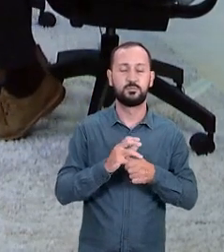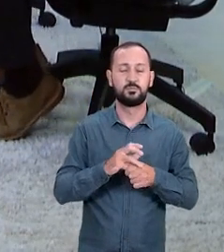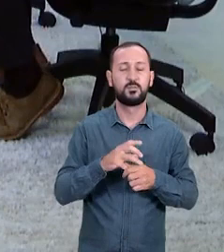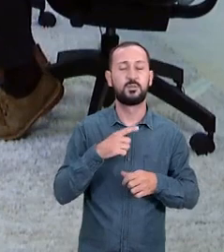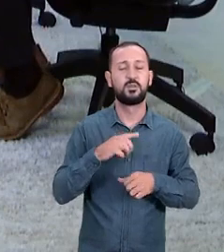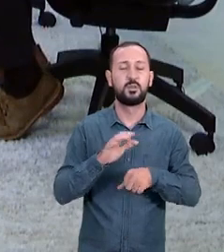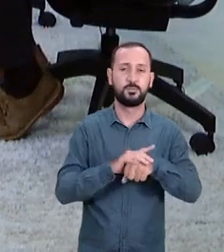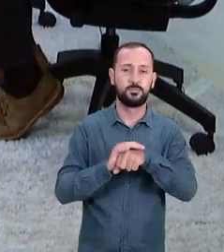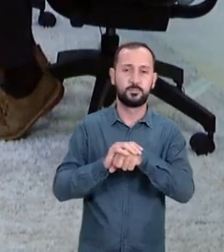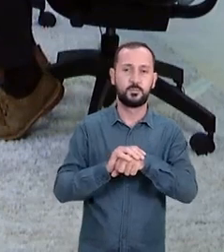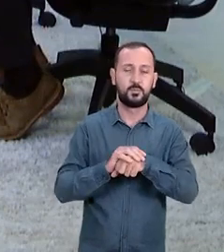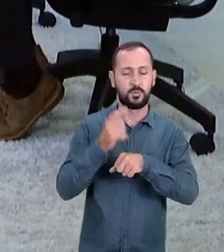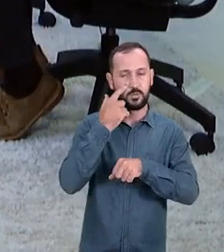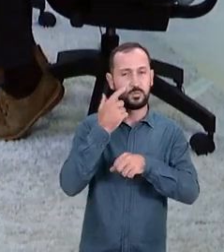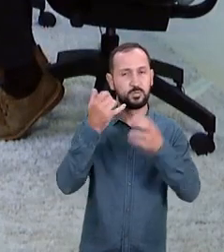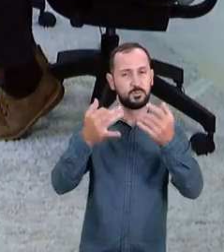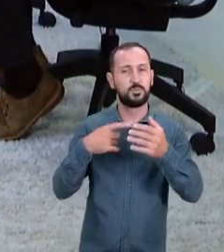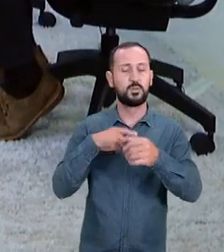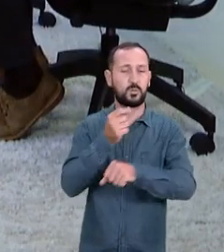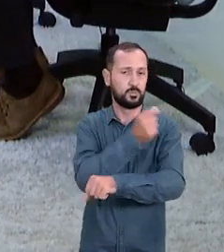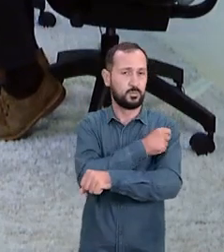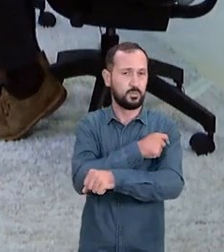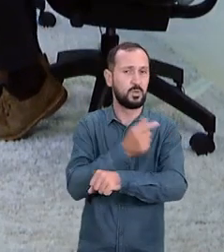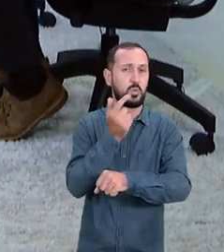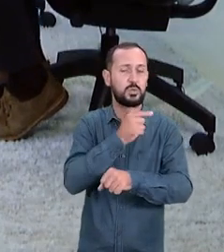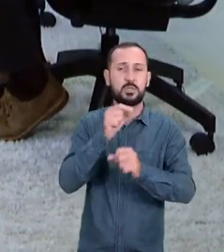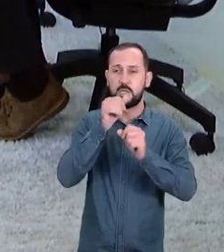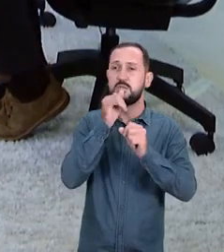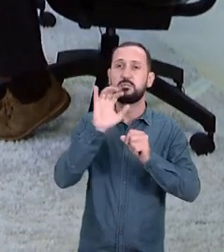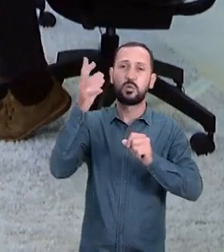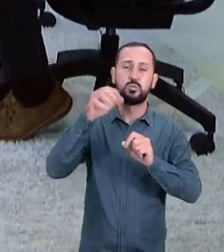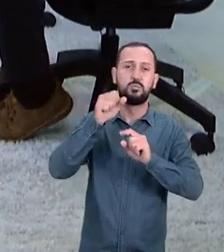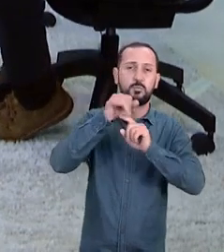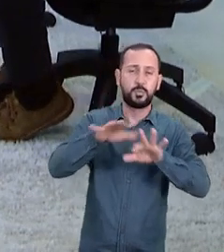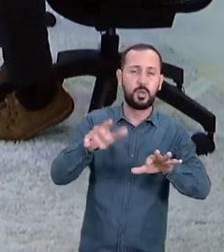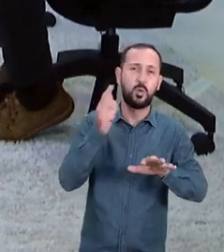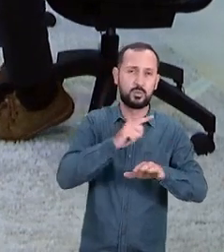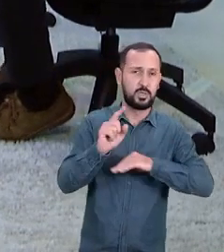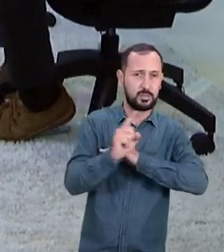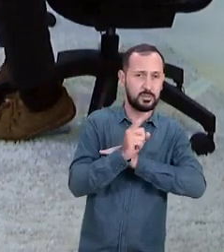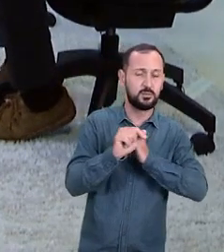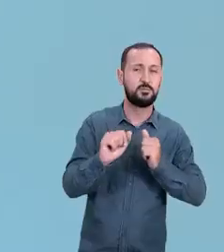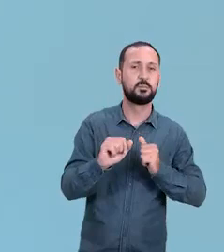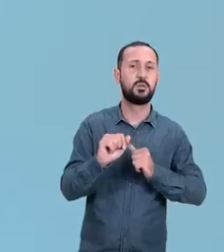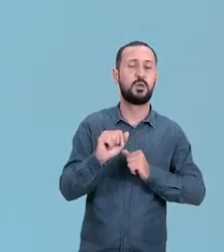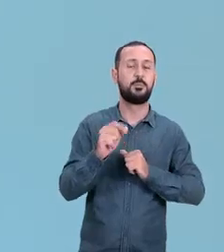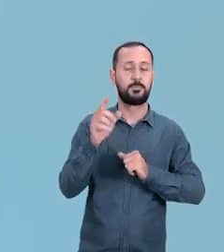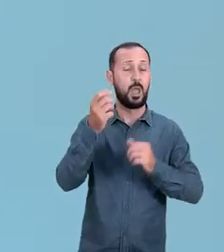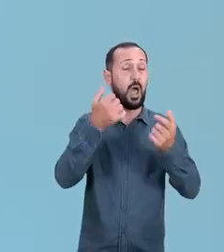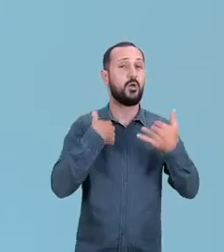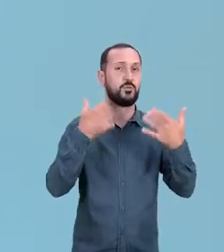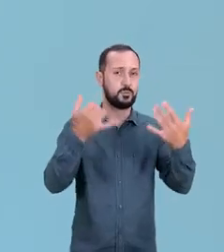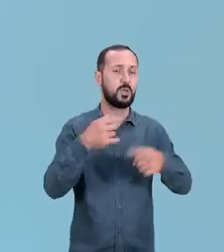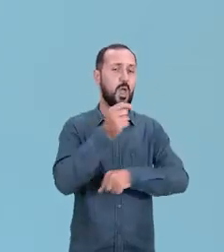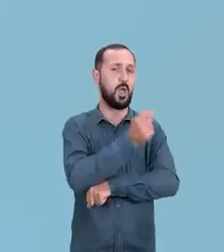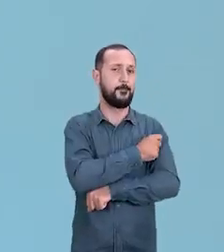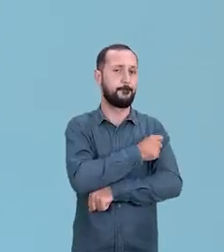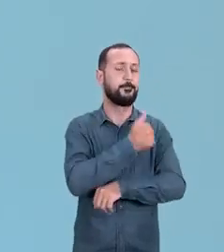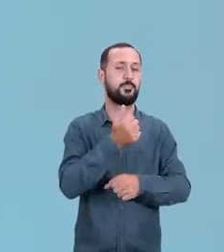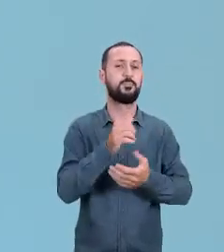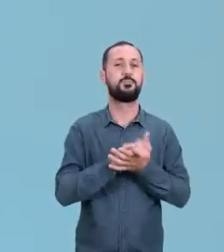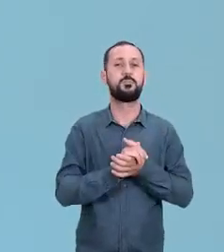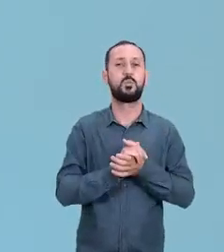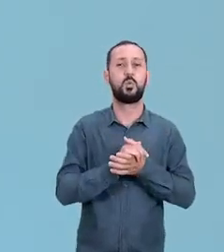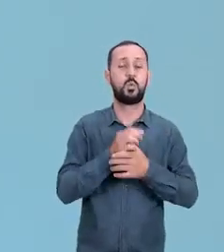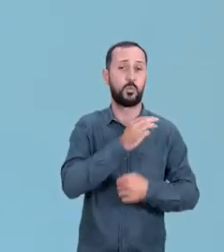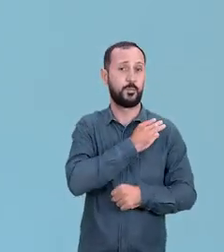Patologias. As nossas unidades de saúde estão preparadas para uma epidemia que pode acontecer? A questão da unidade de saúde, eu vou falar para o senhor. O